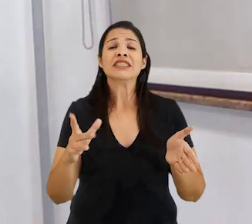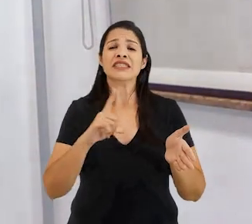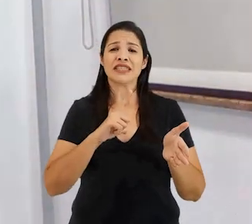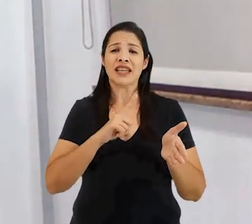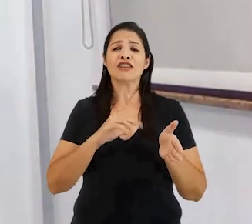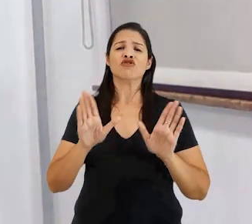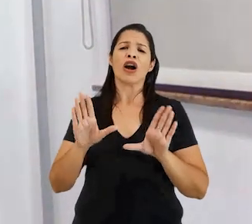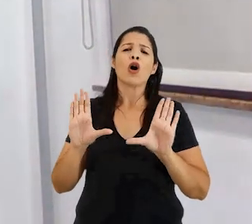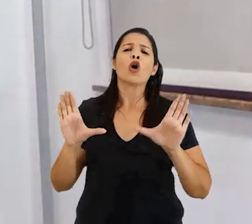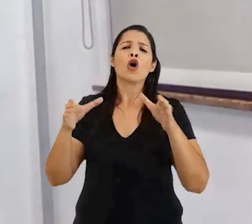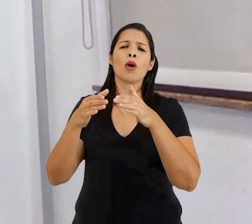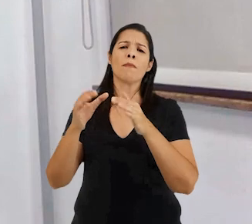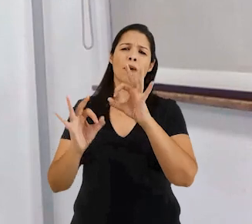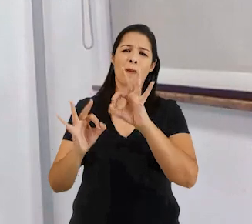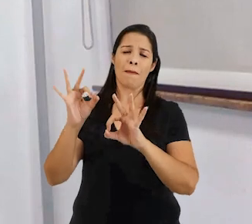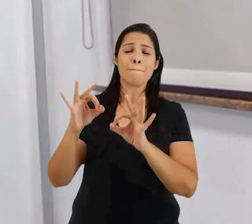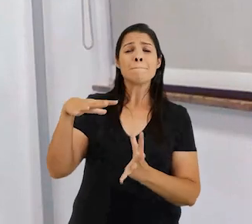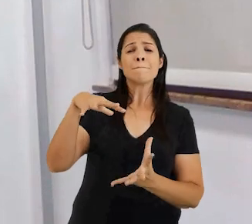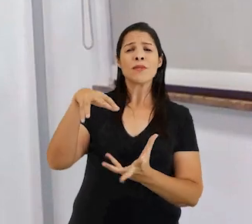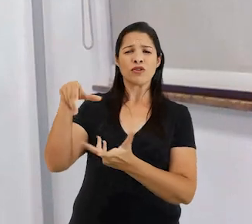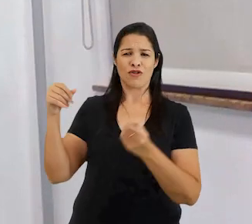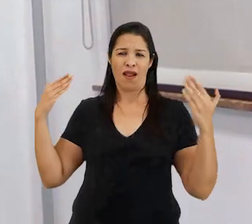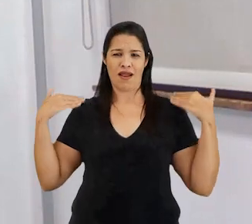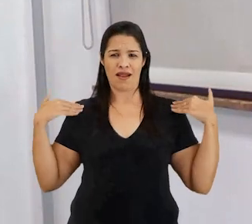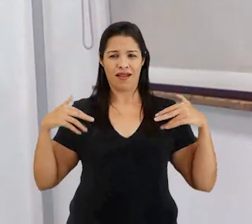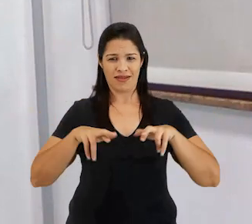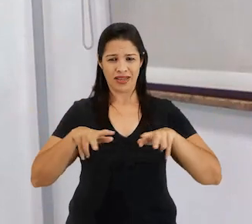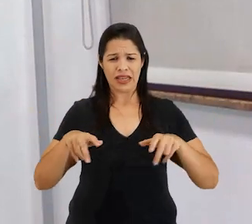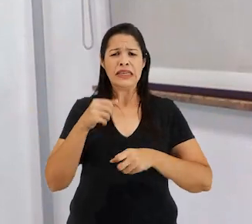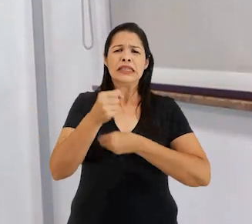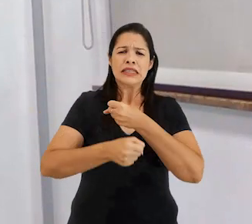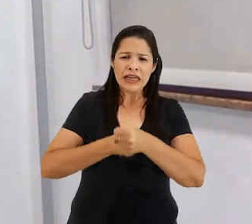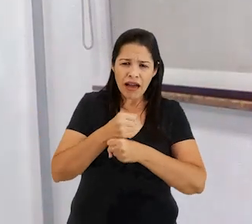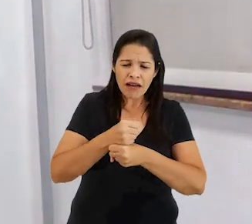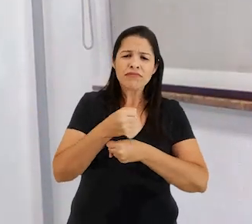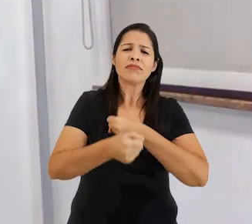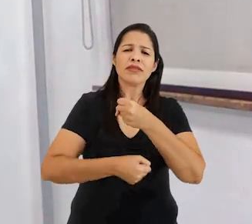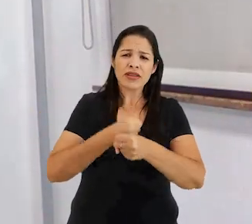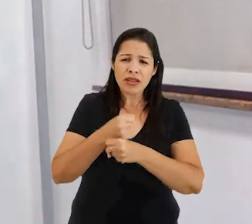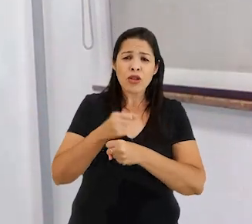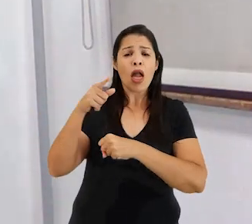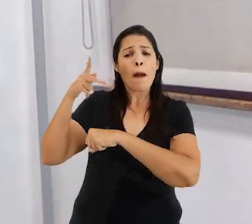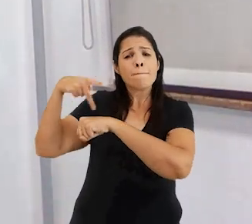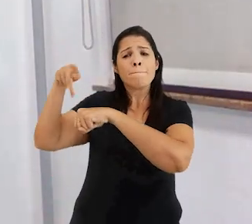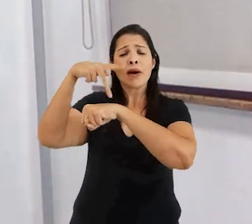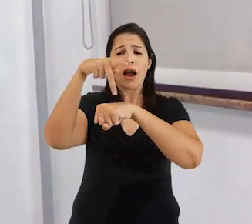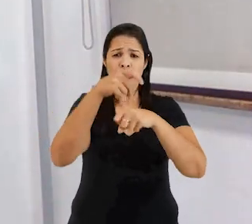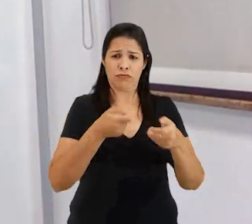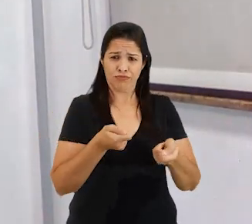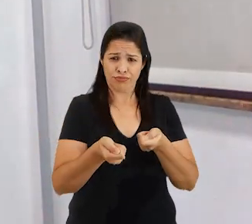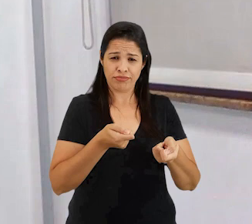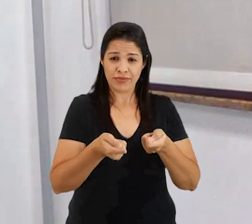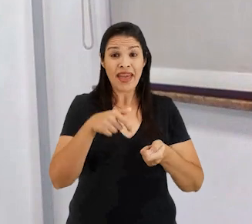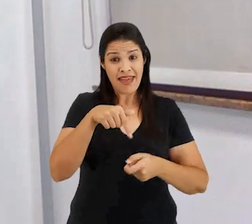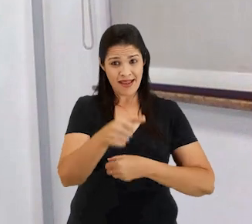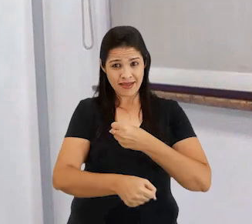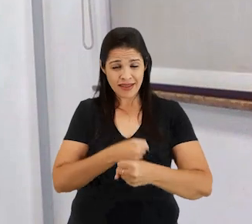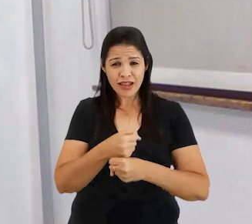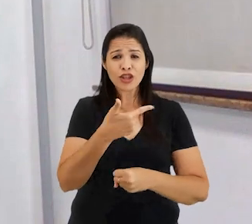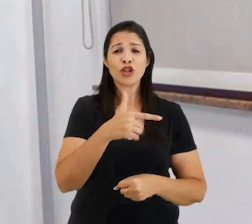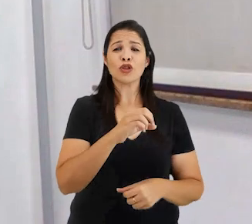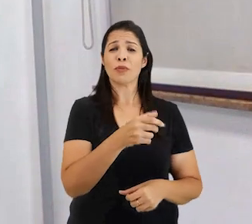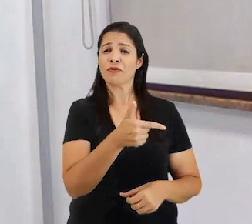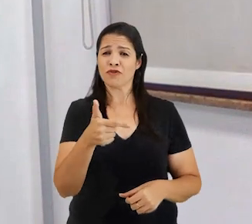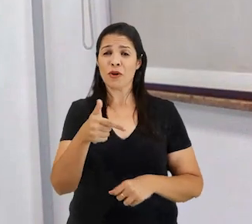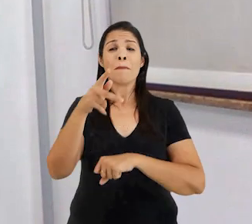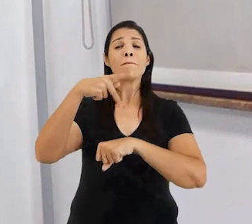do Lazer e cada ano é coordenada por um centro de estudos de lazer. Em 2022, a coordenação é da